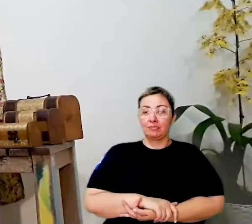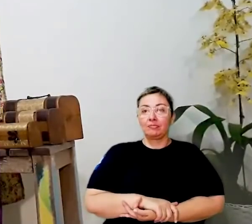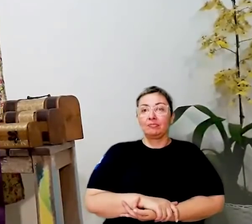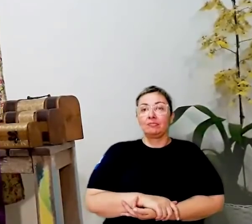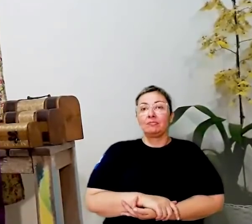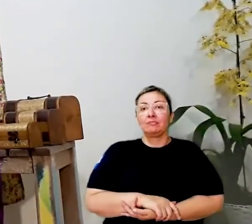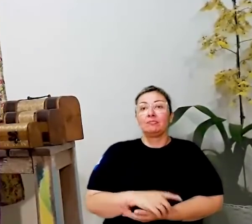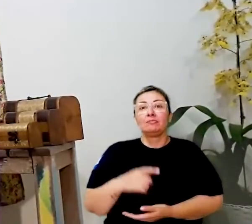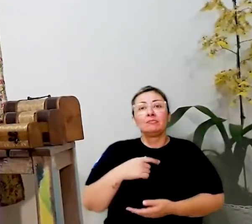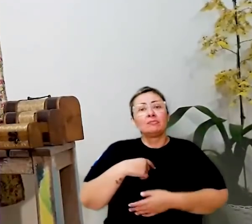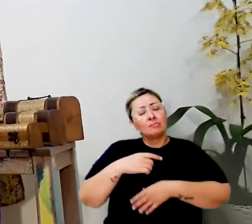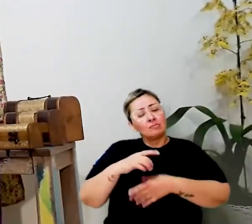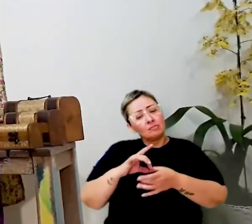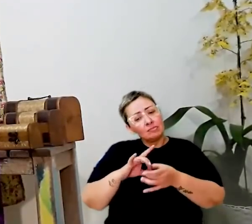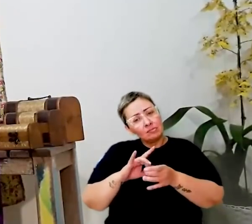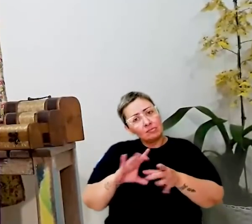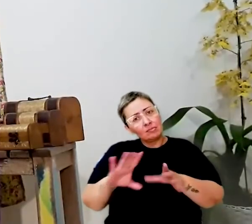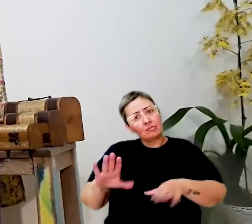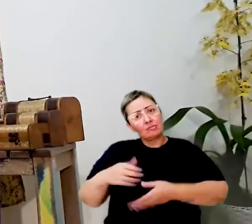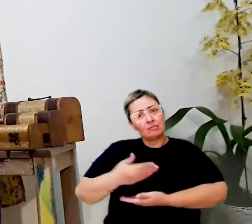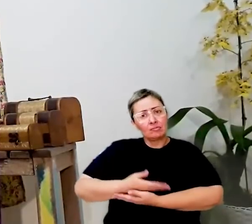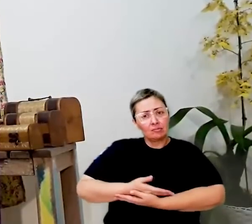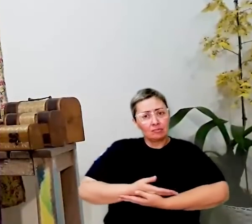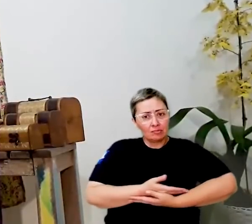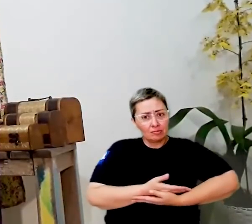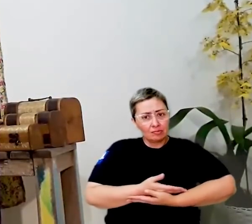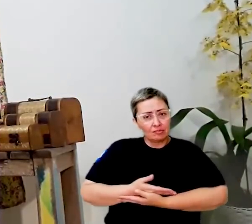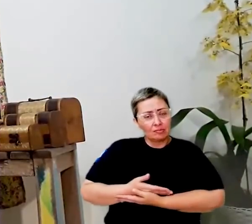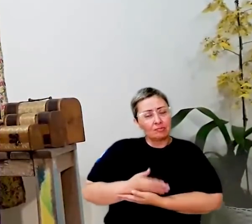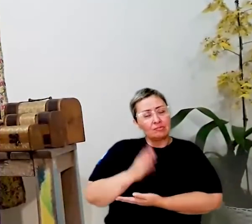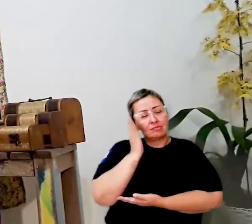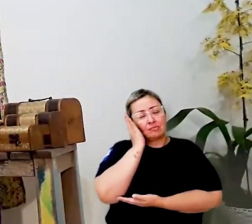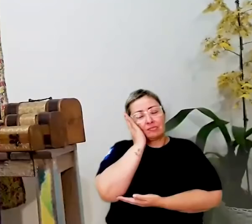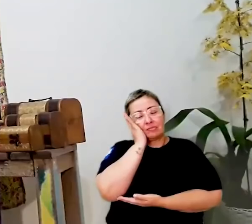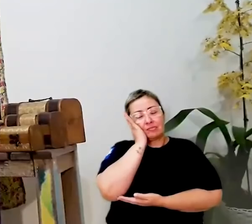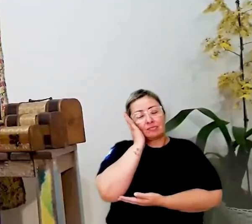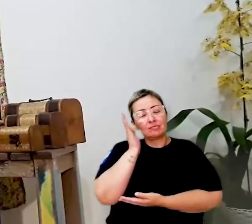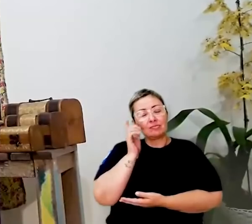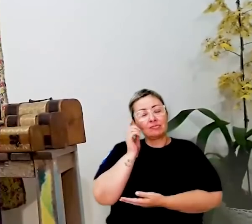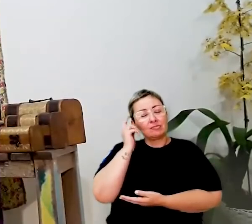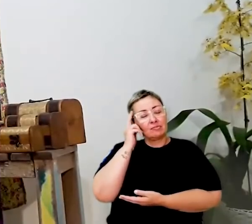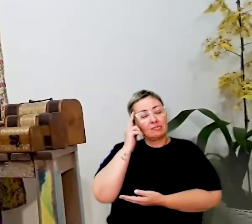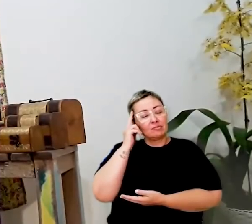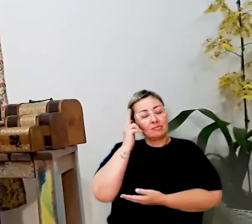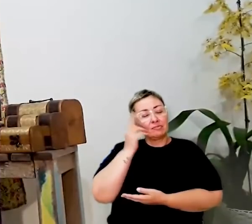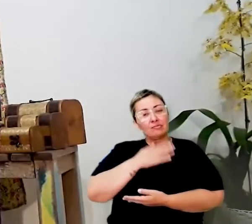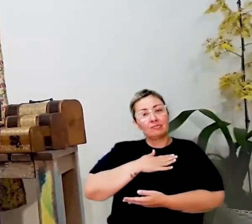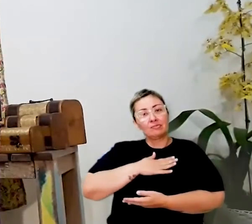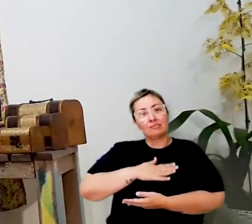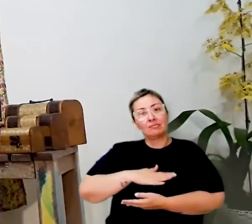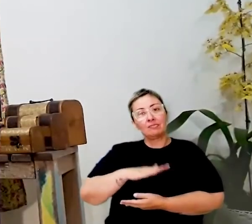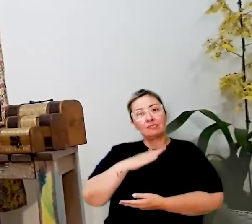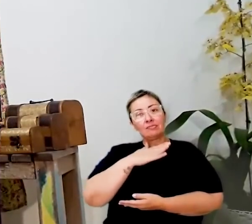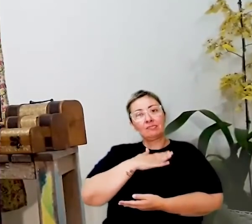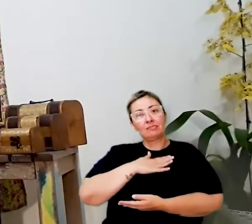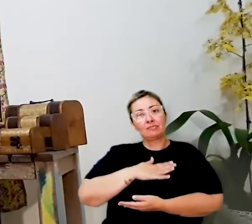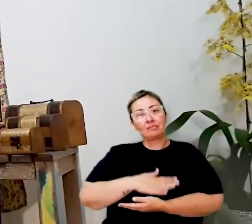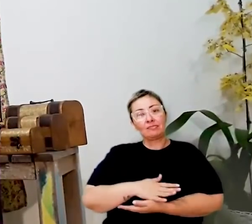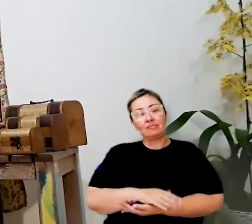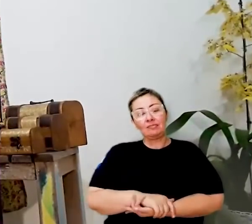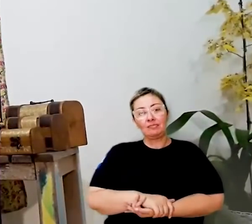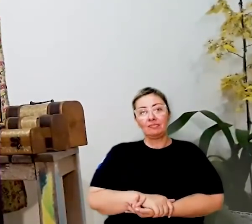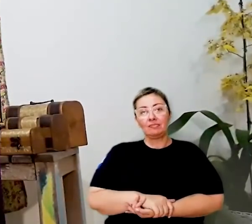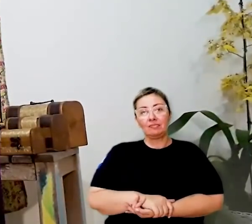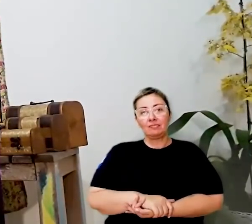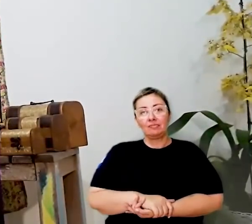sossegada. Deixa essa criança dormir sono sossegada.